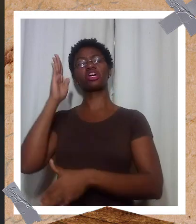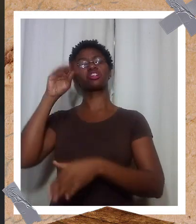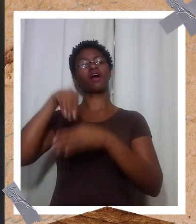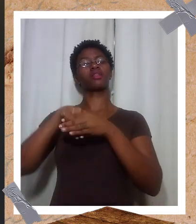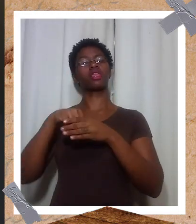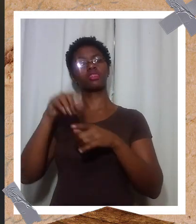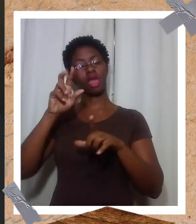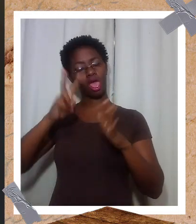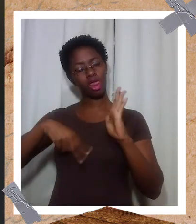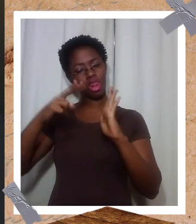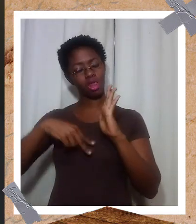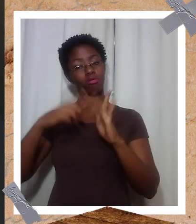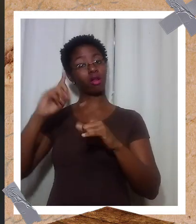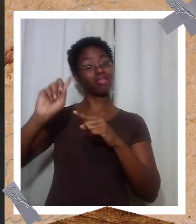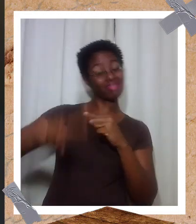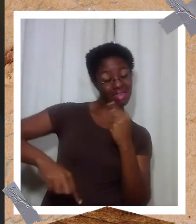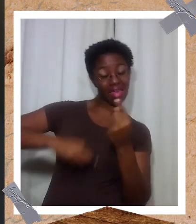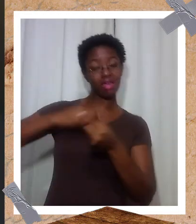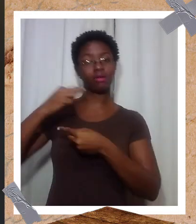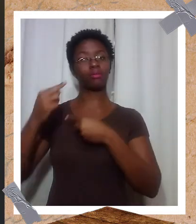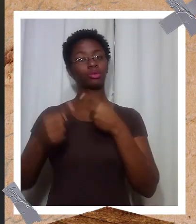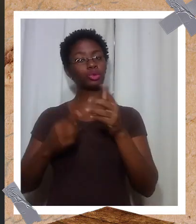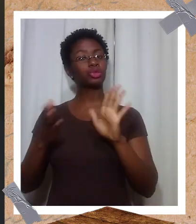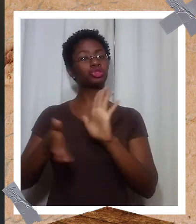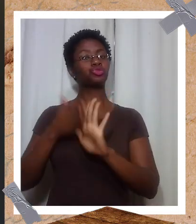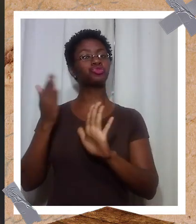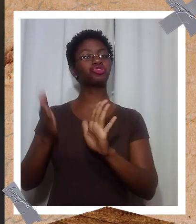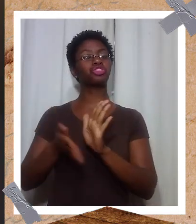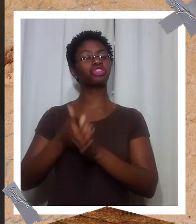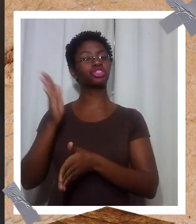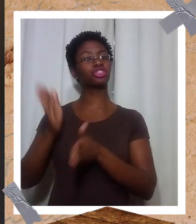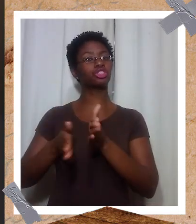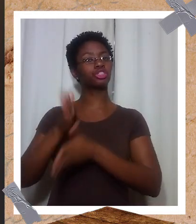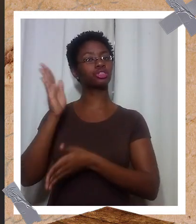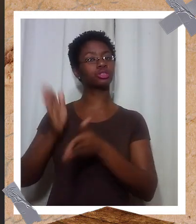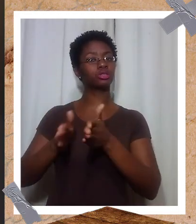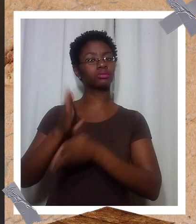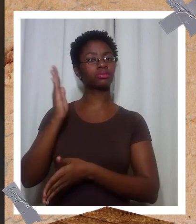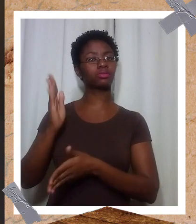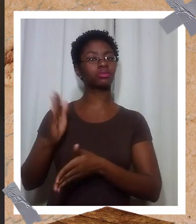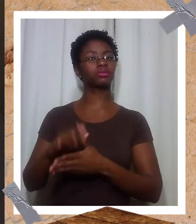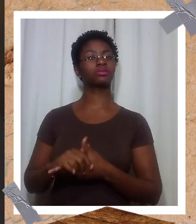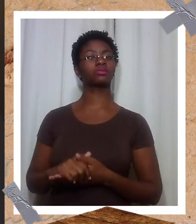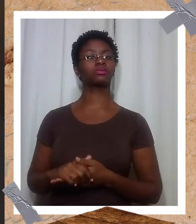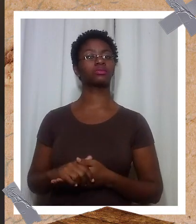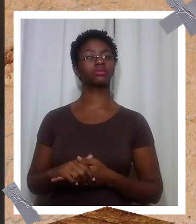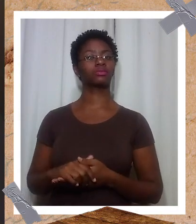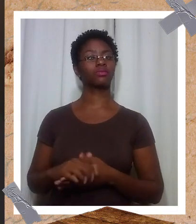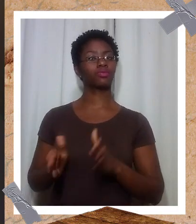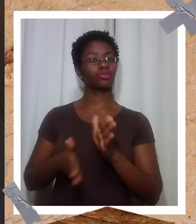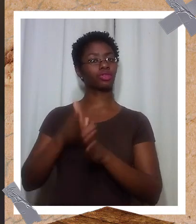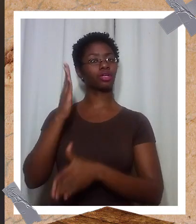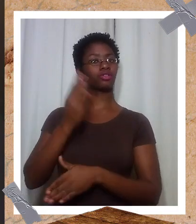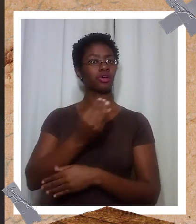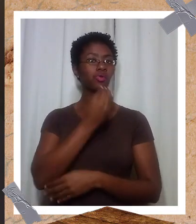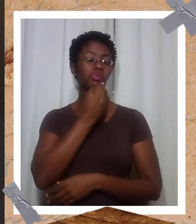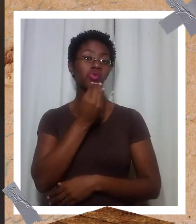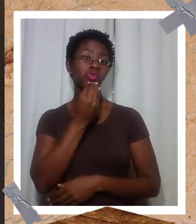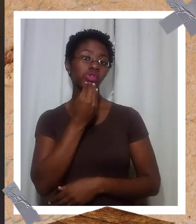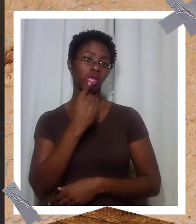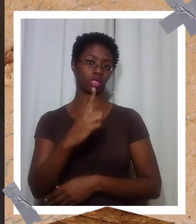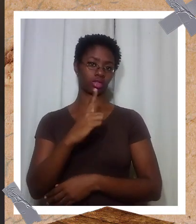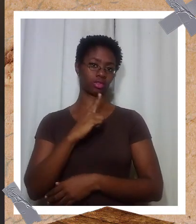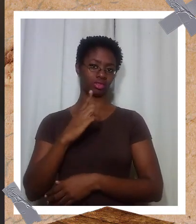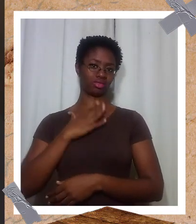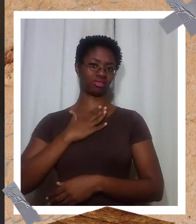né? E no segundo momento eu viajava mas da oportunidade que eu tive, né?